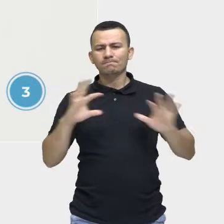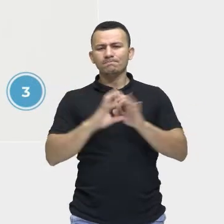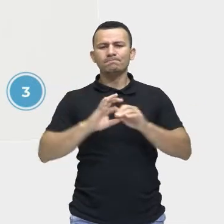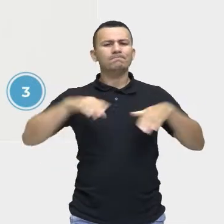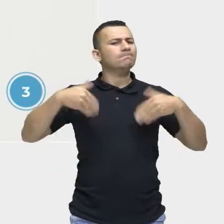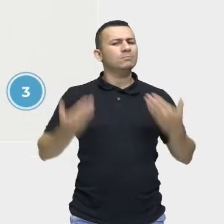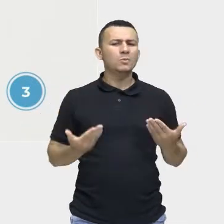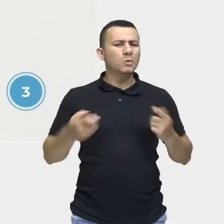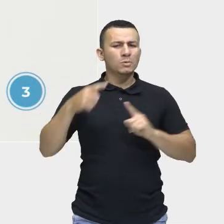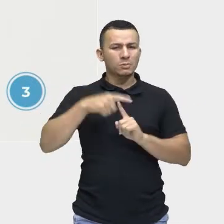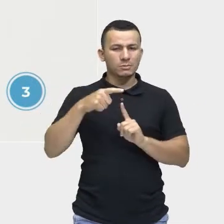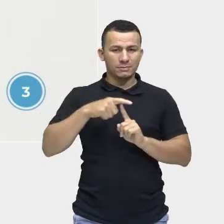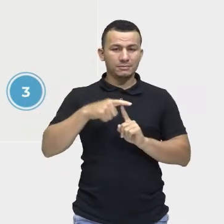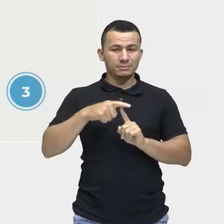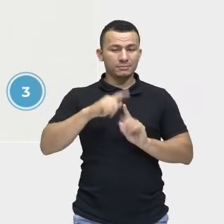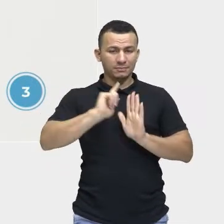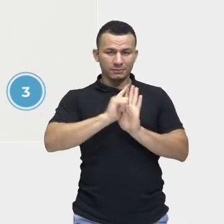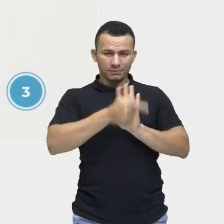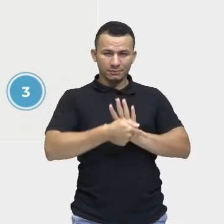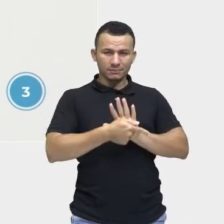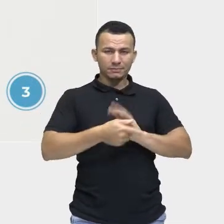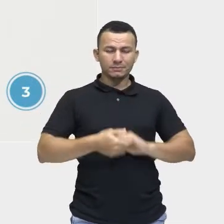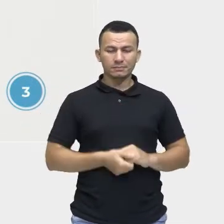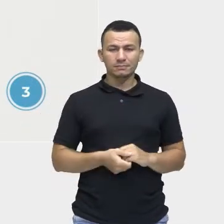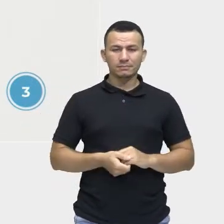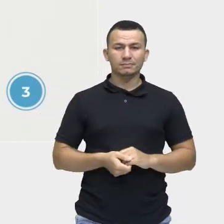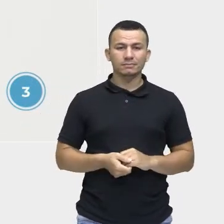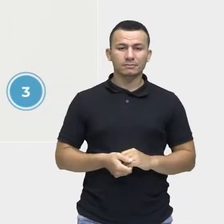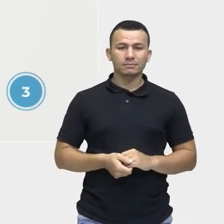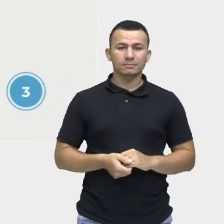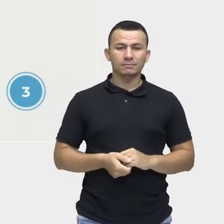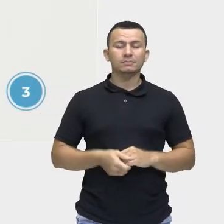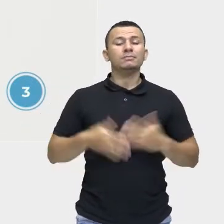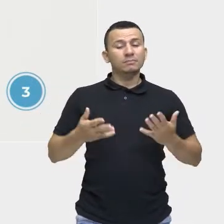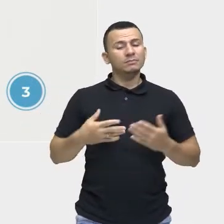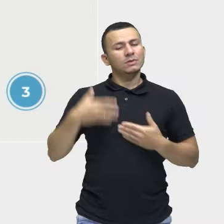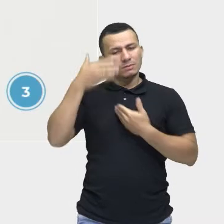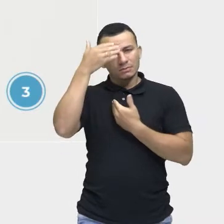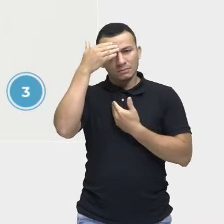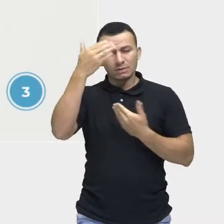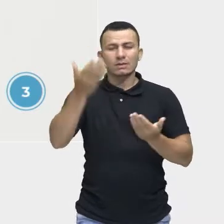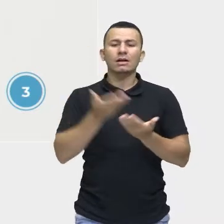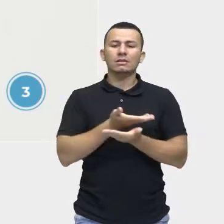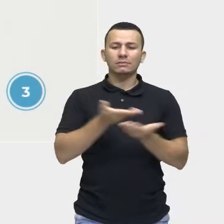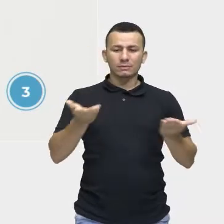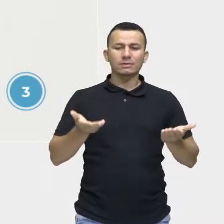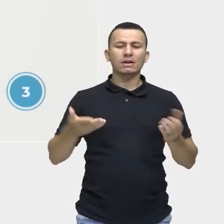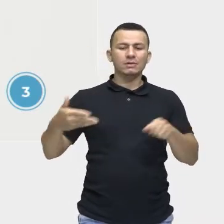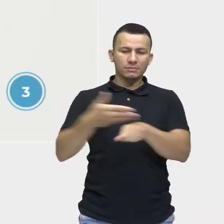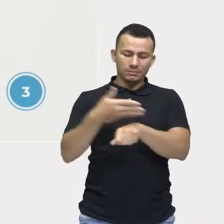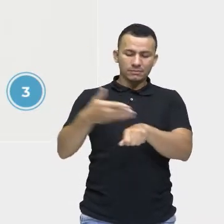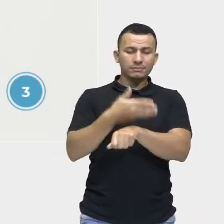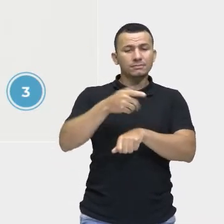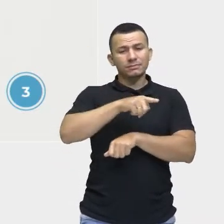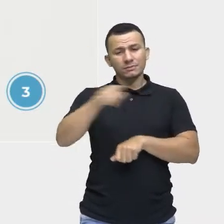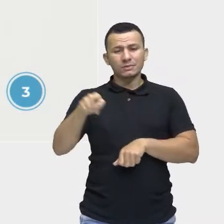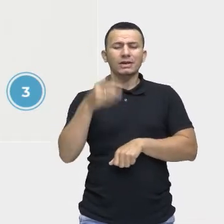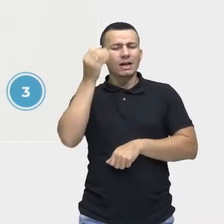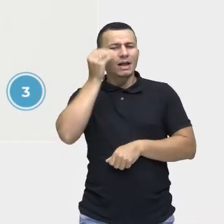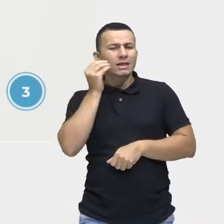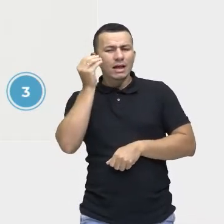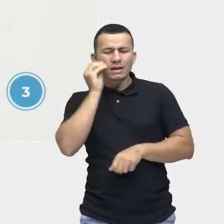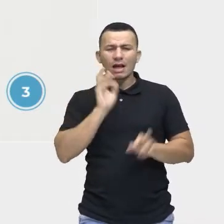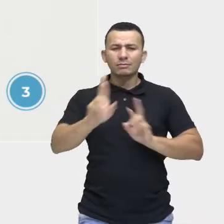gênero, a qual tipo de gênero? Vamos lá. Então, já vou agradecer a participação, né? Você que está fazendo a tentativa